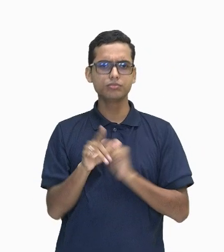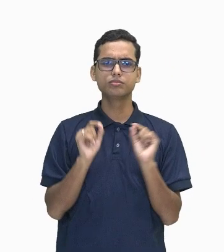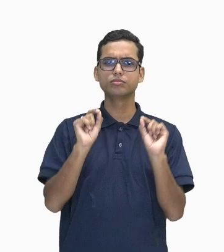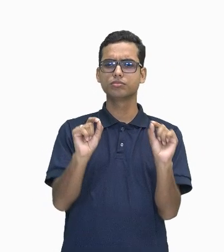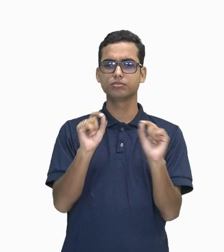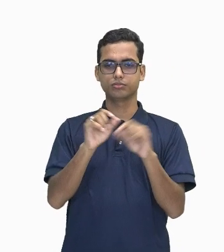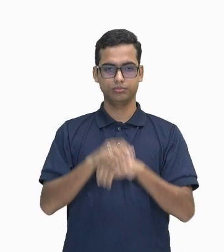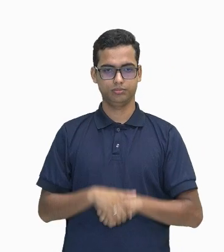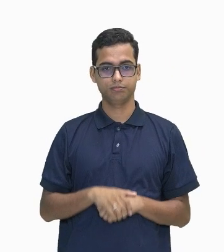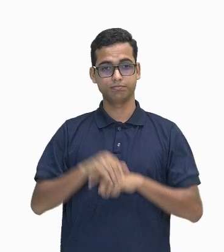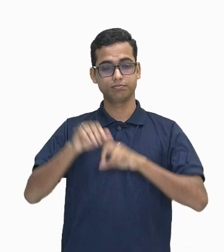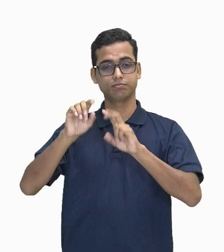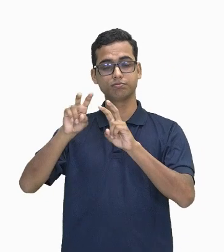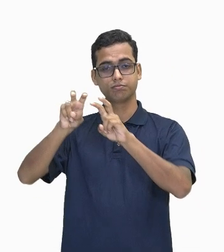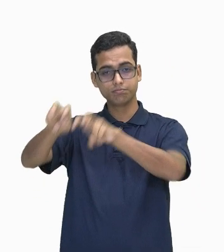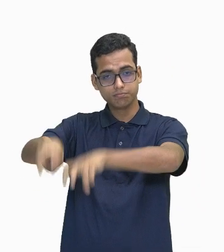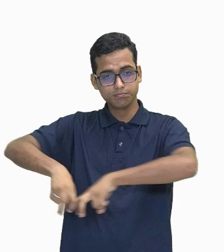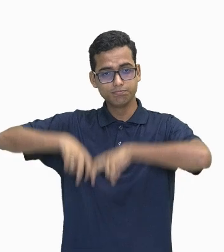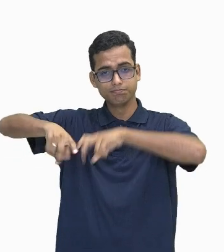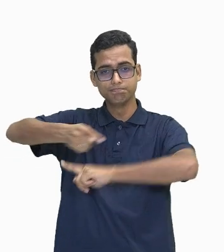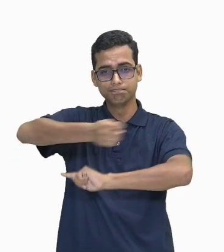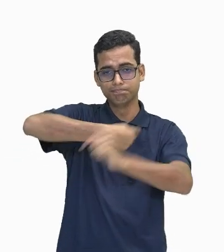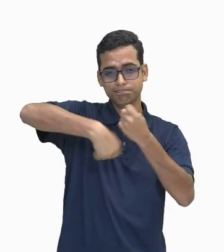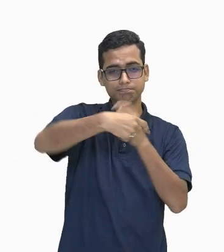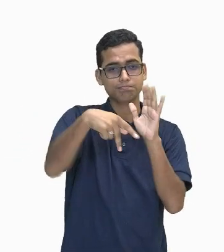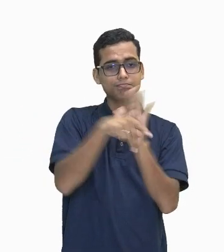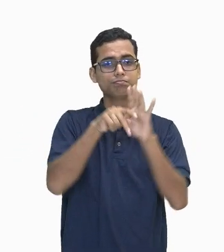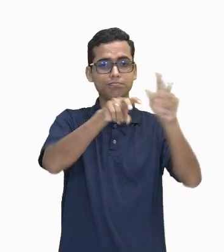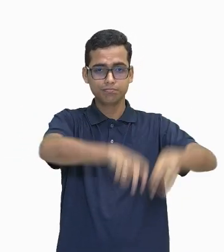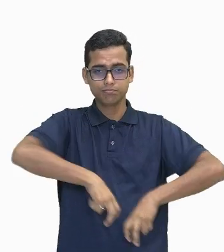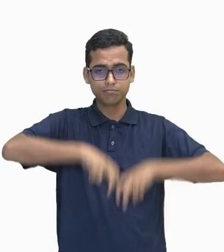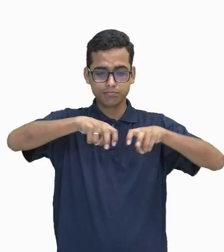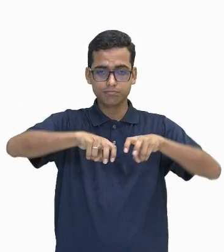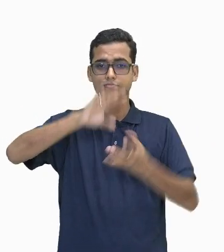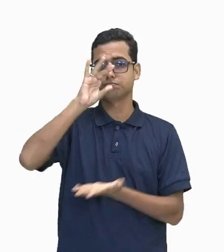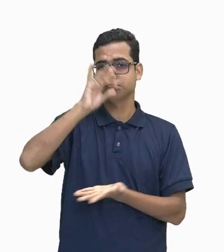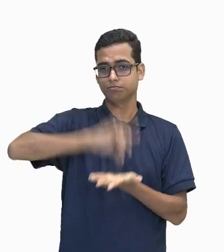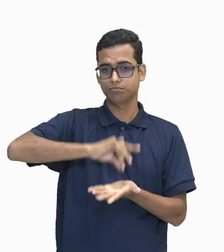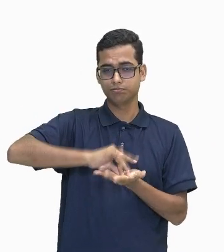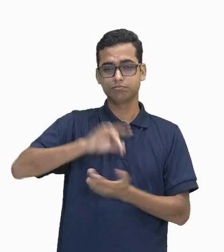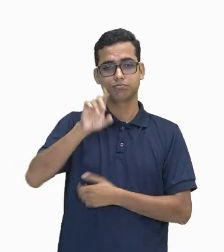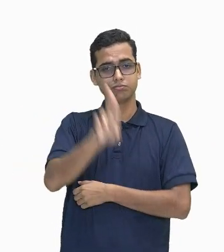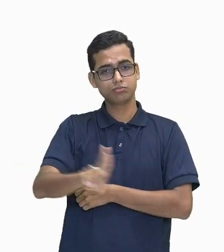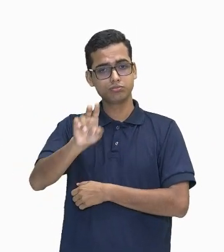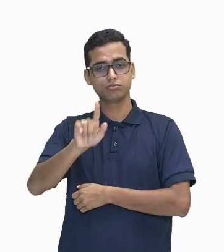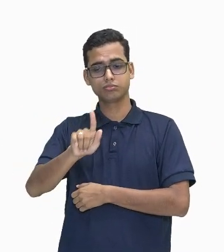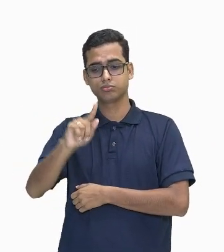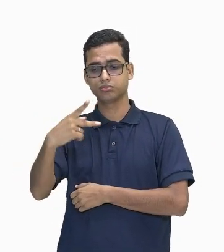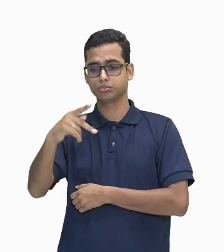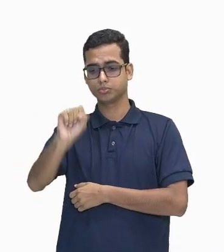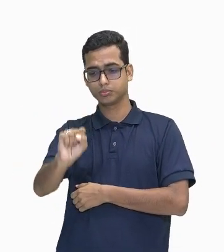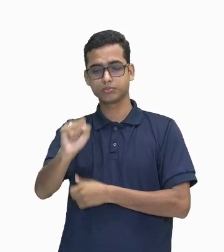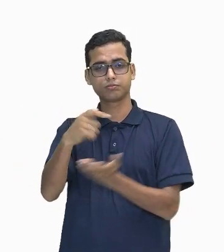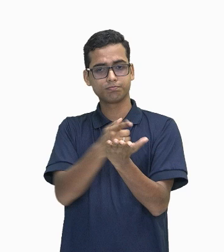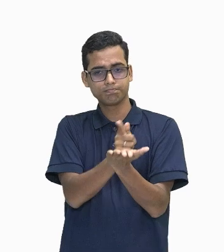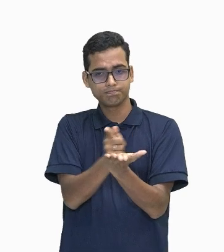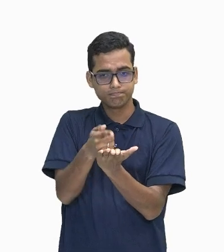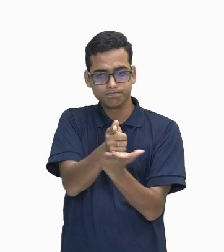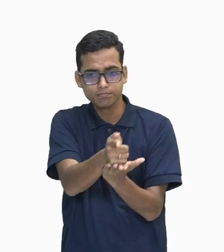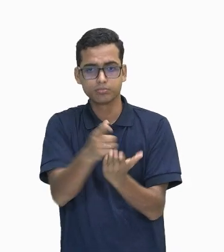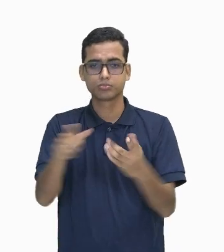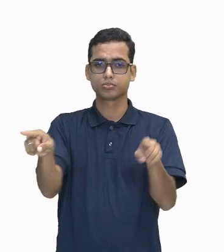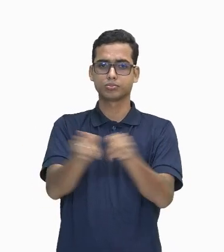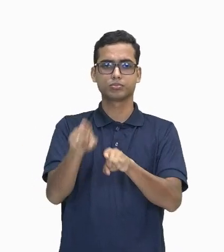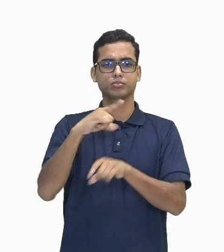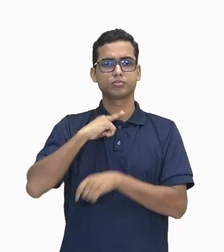de mudança, né? Uma agricultura de precisão, com a utilização ali de GPS, monitoramento do tamanho das terras, onde é que vai